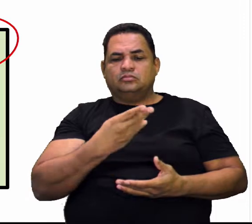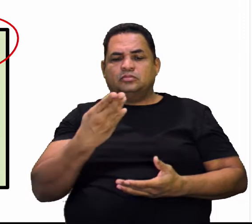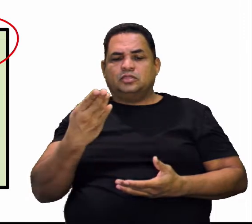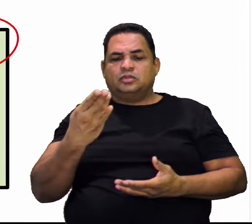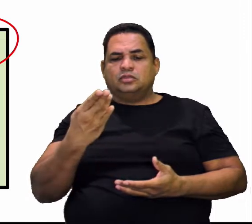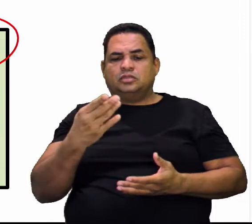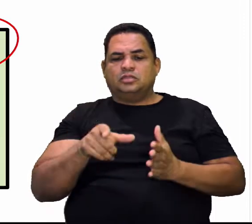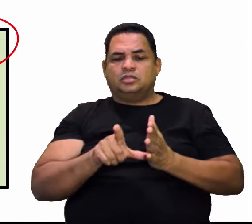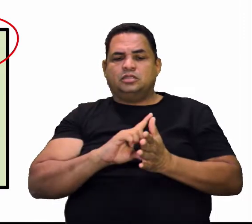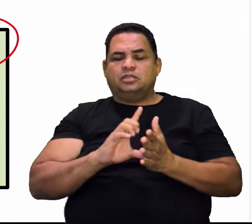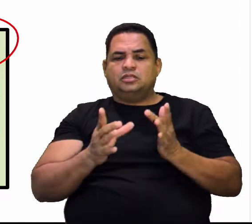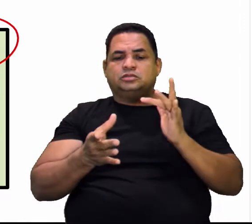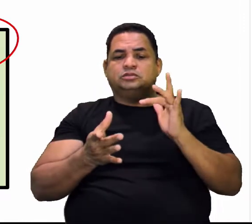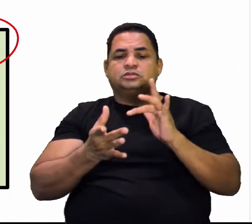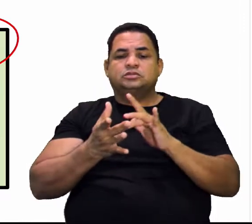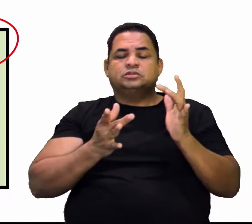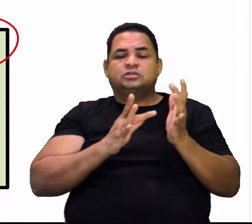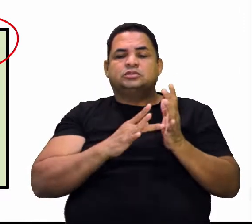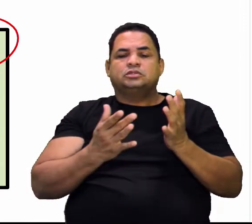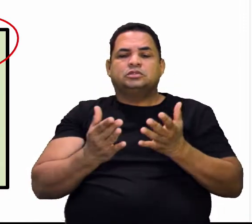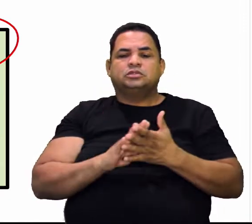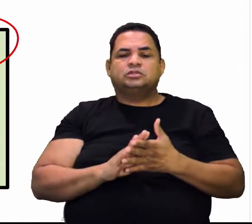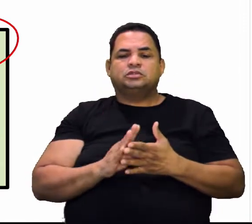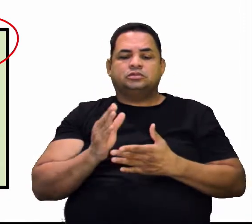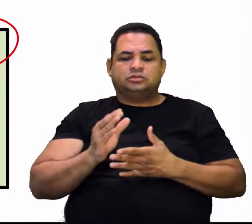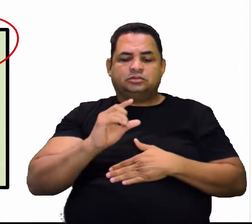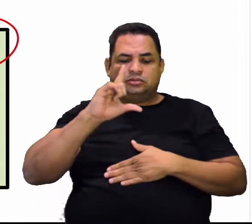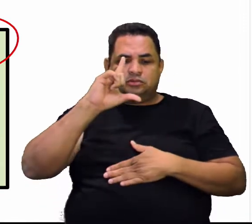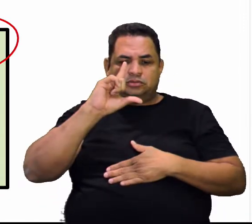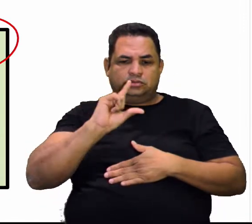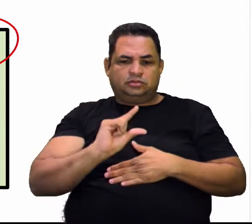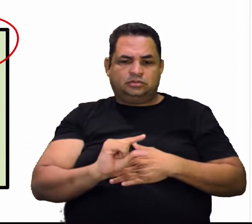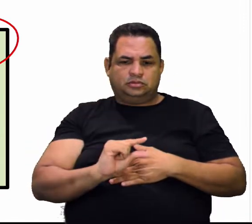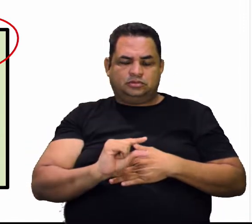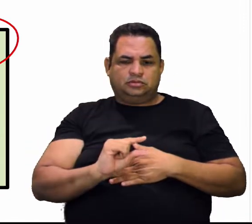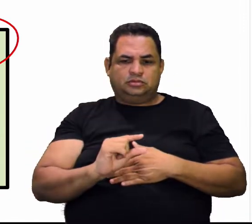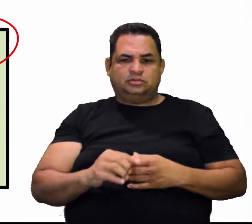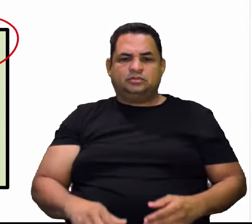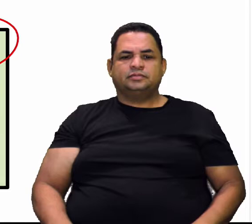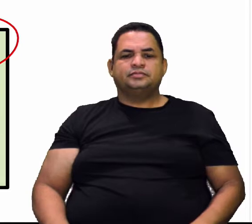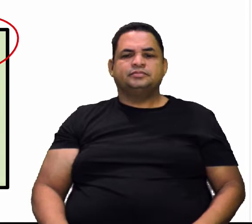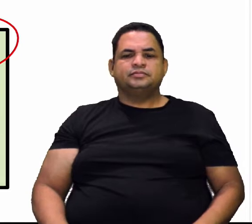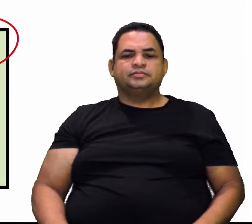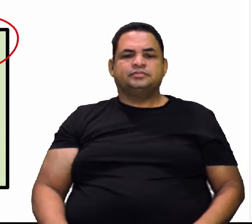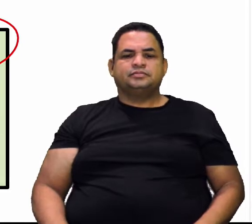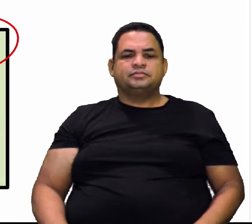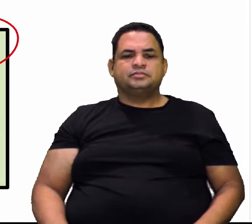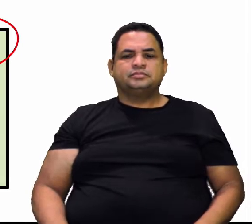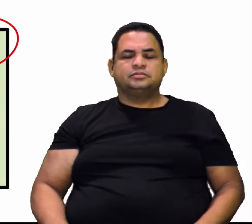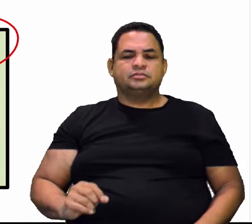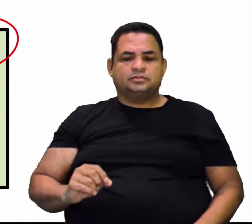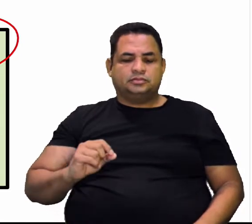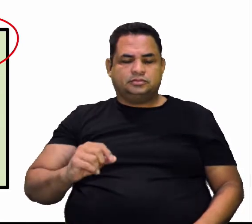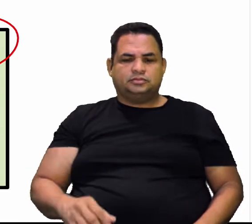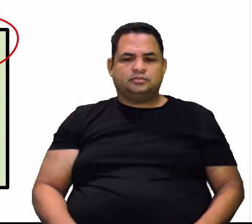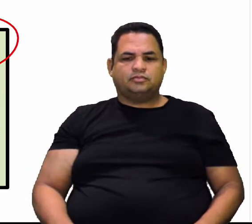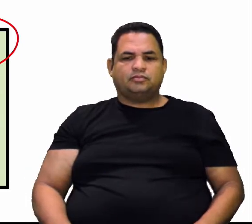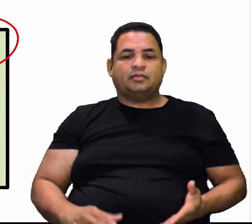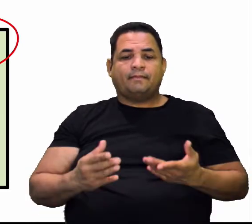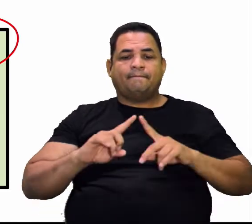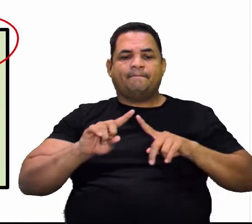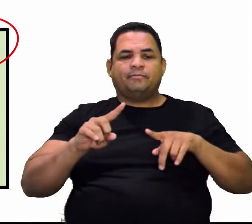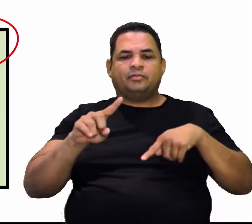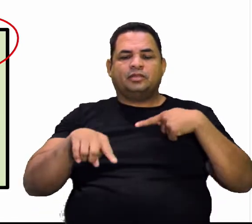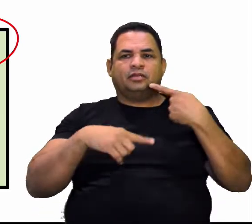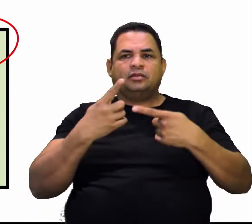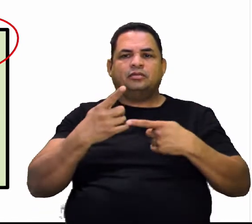Cristo, ela vai ser de crescente para decrescente, tá? Ela vai ser do maior para o menor. Só